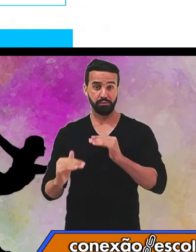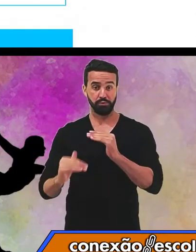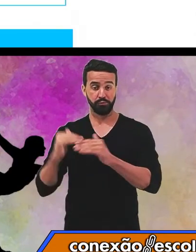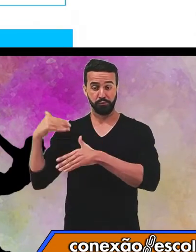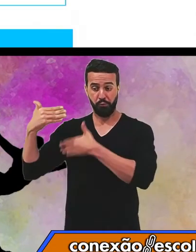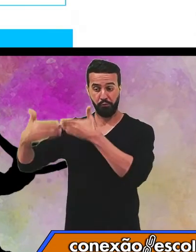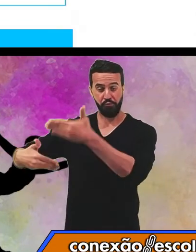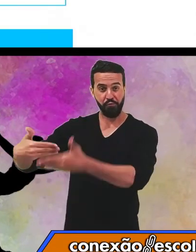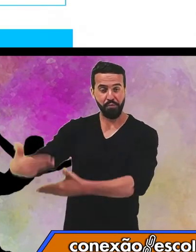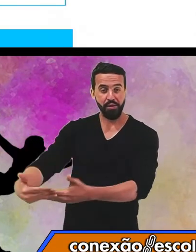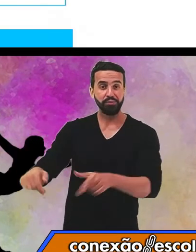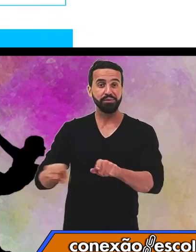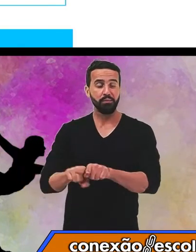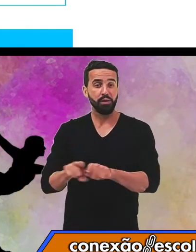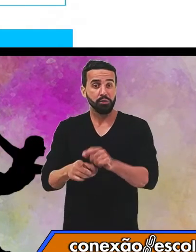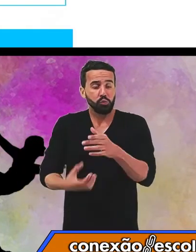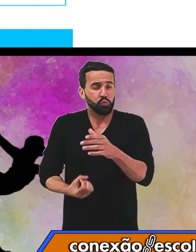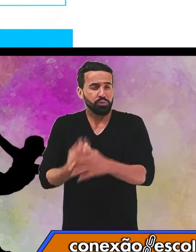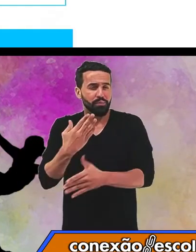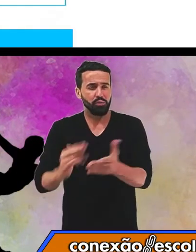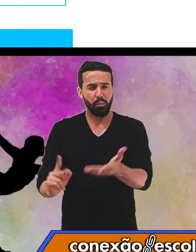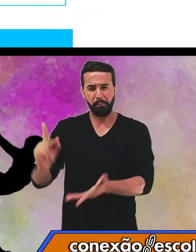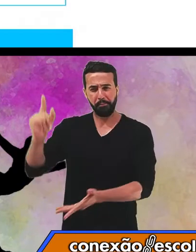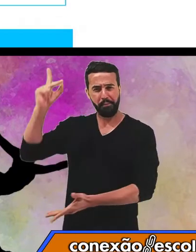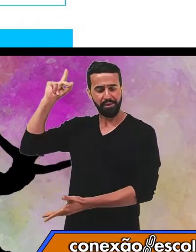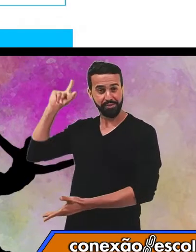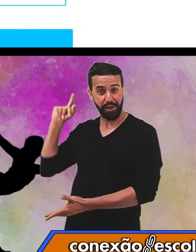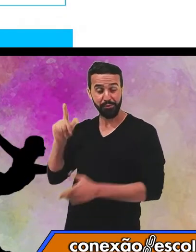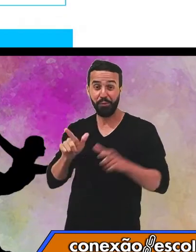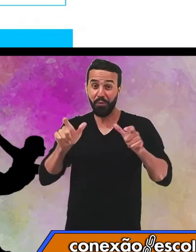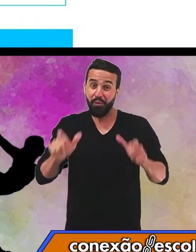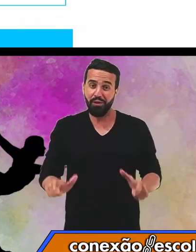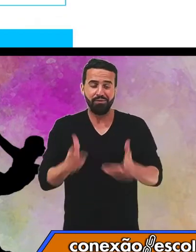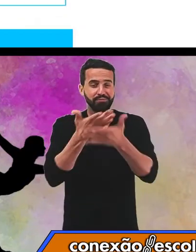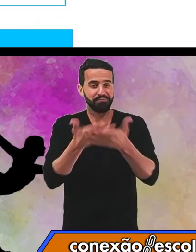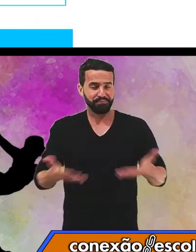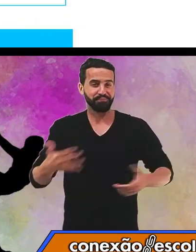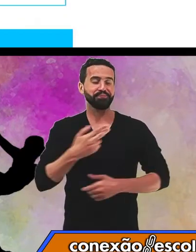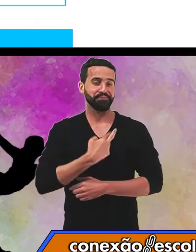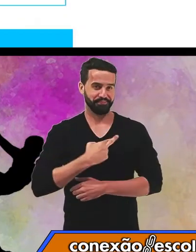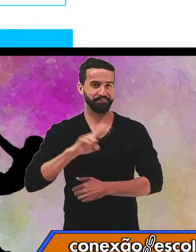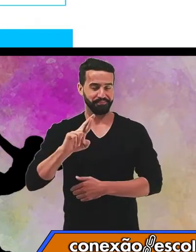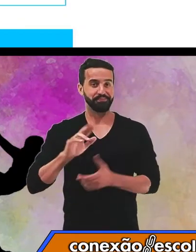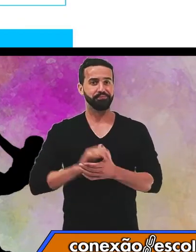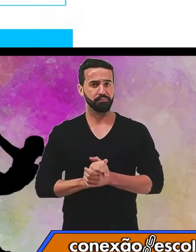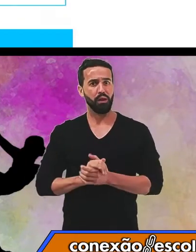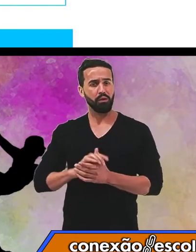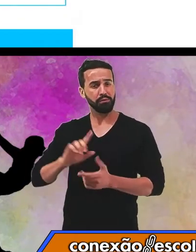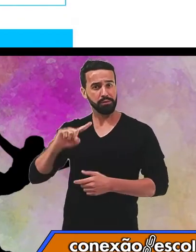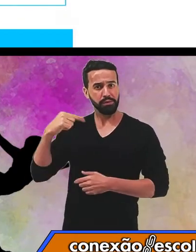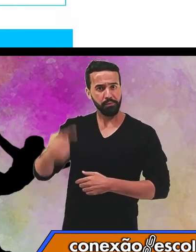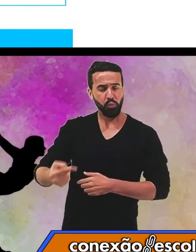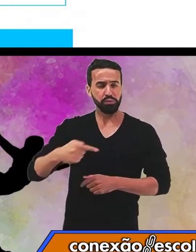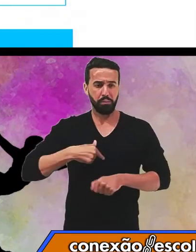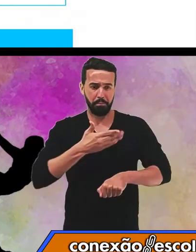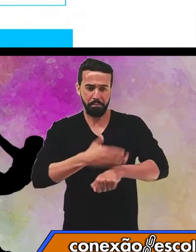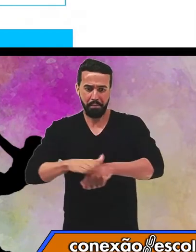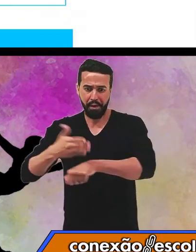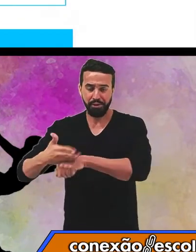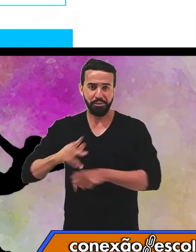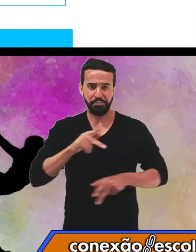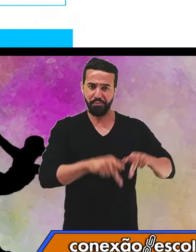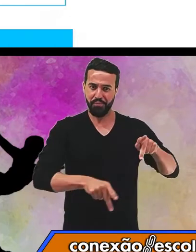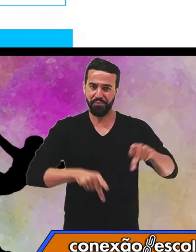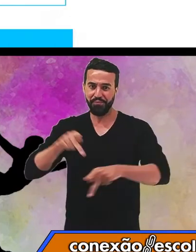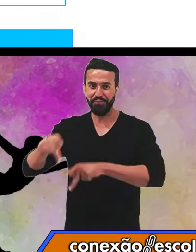histórica, surgindo ainda na pré-história, nas cerimônias religiosas, depois se tornando uma prática popular e que, por